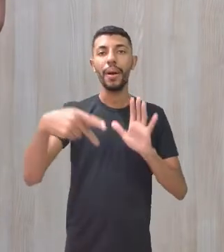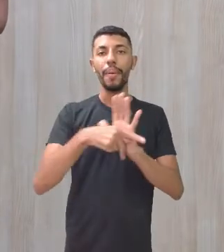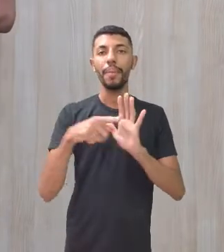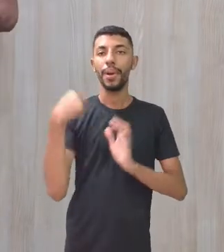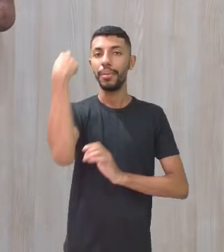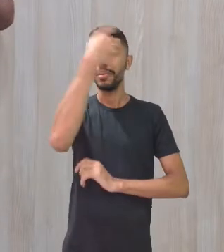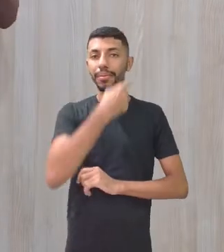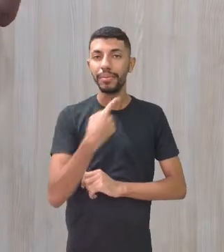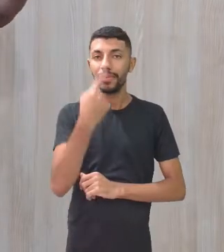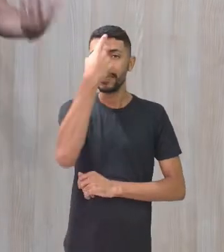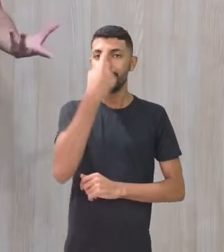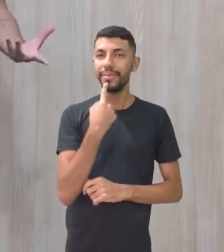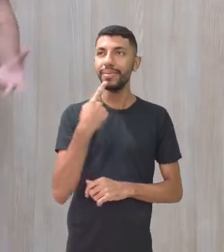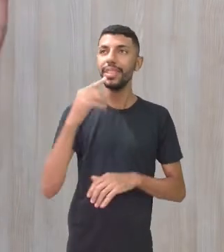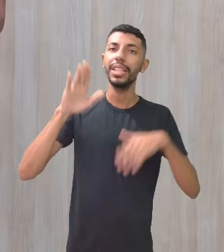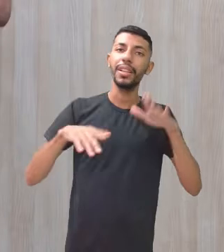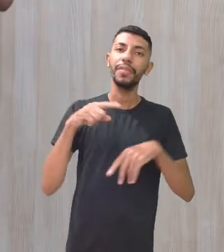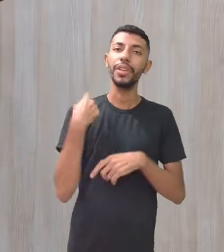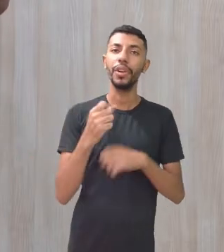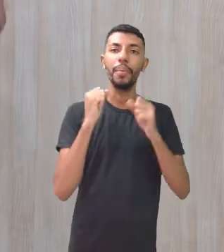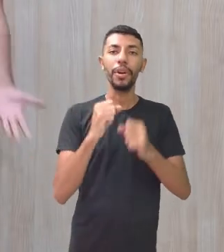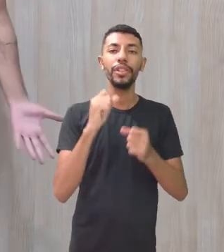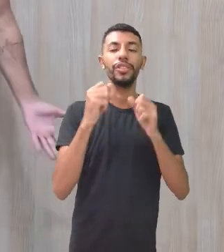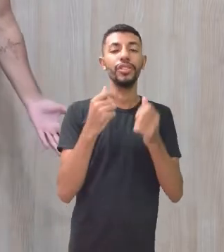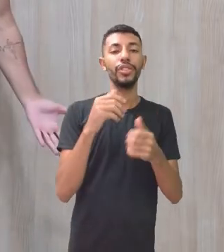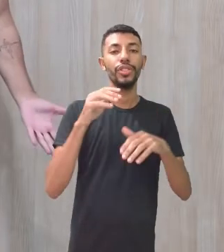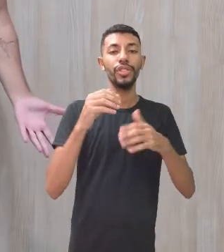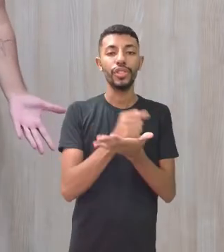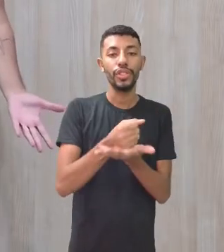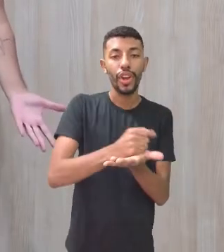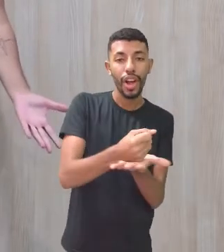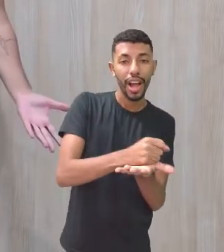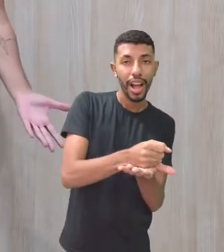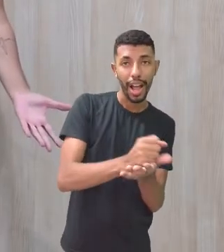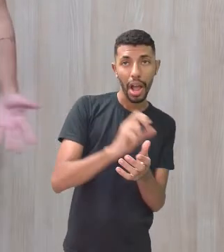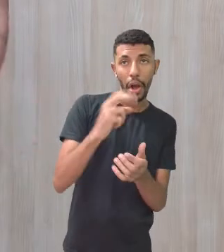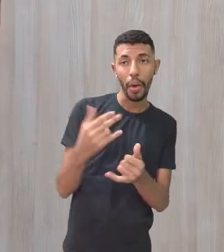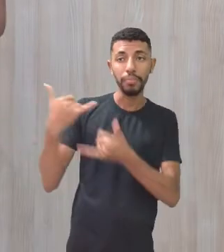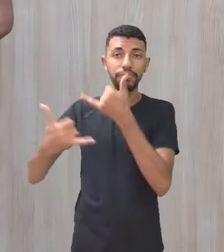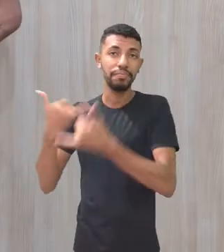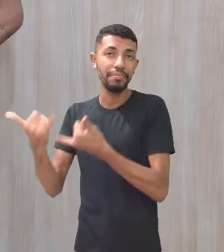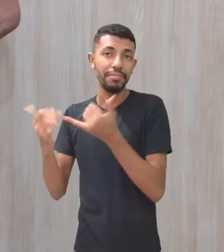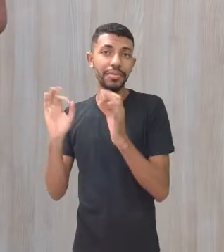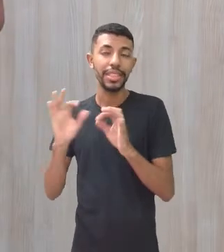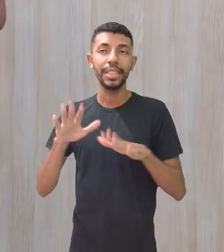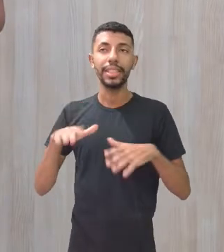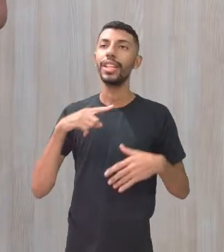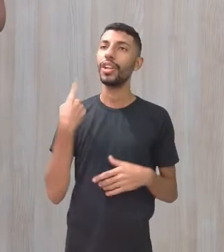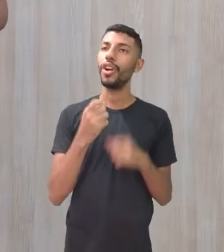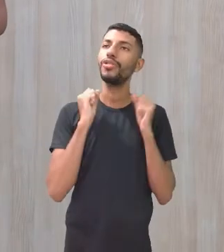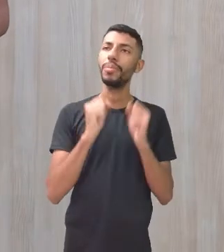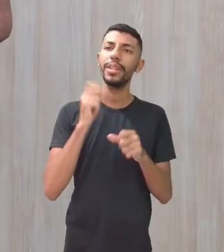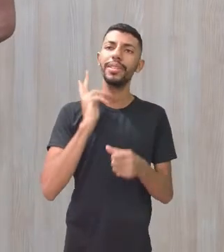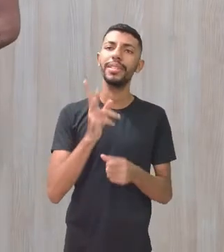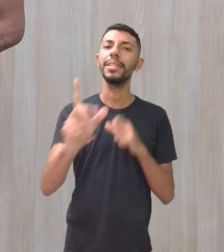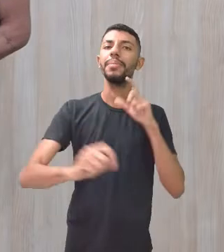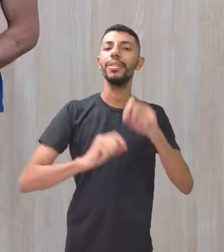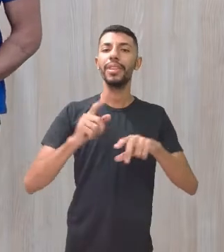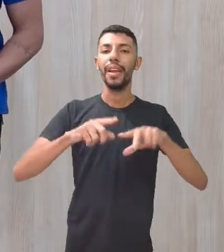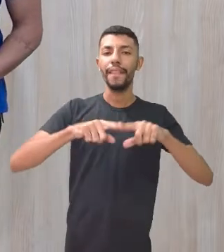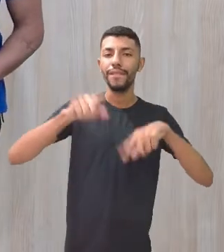Ó, a gente pode jogar eletrônico e pode jogar presencial. Vejam só, a gente sempre pode dar uma variada aí